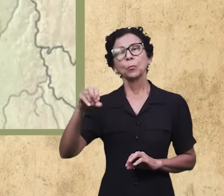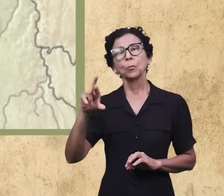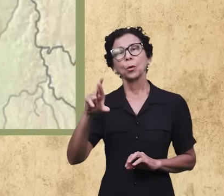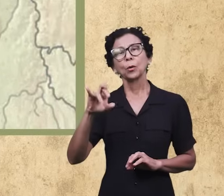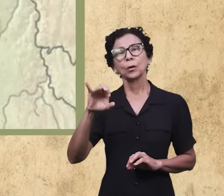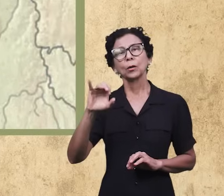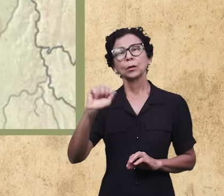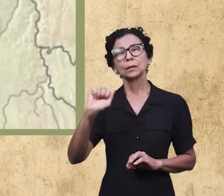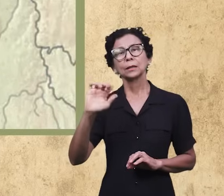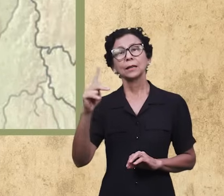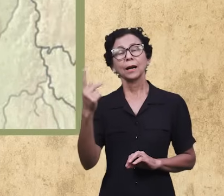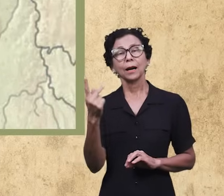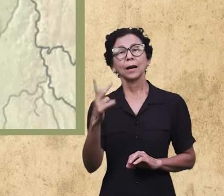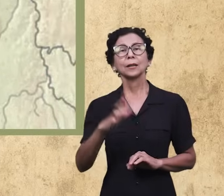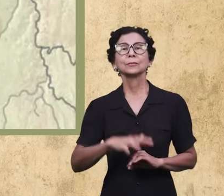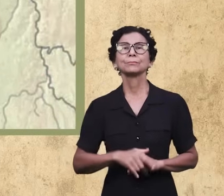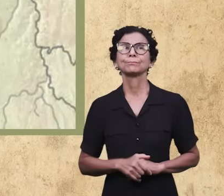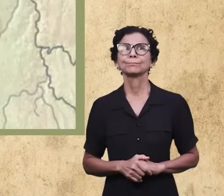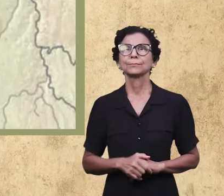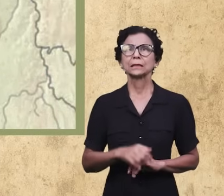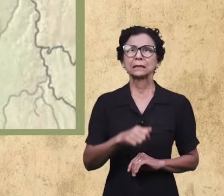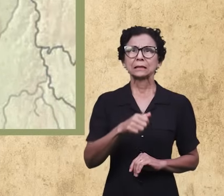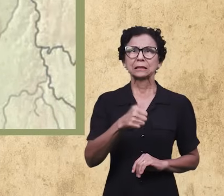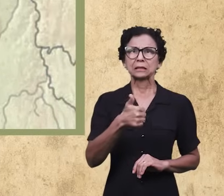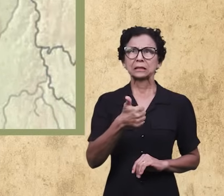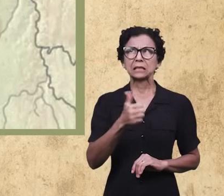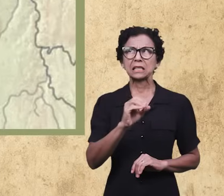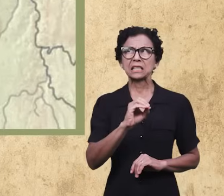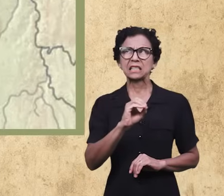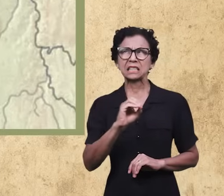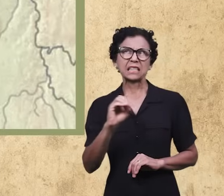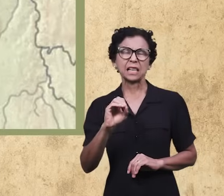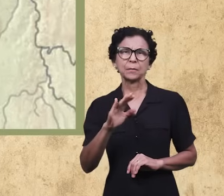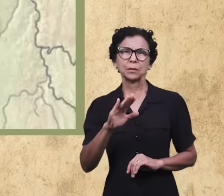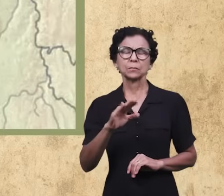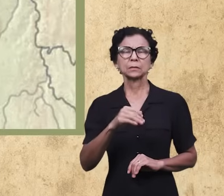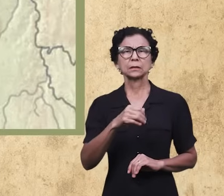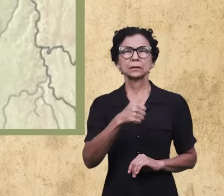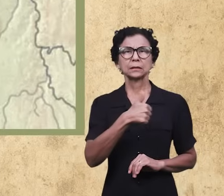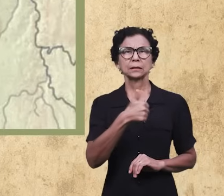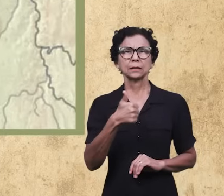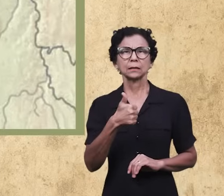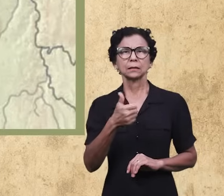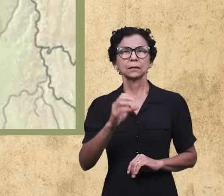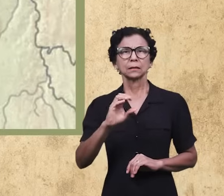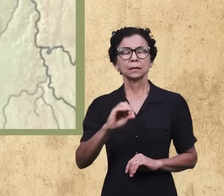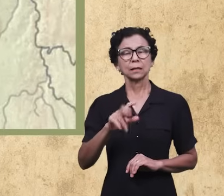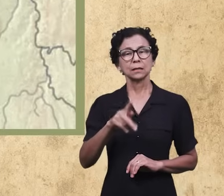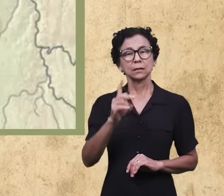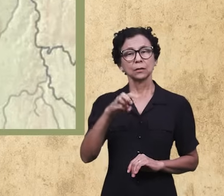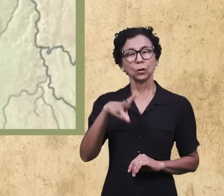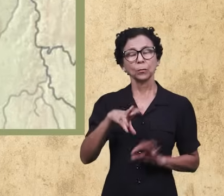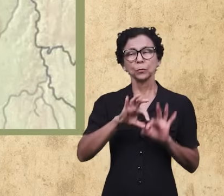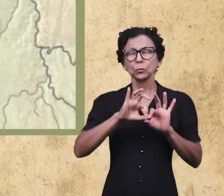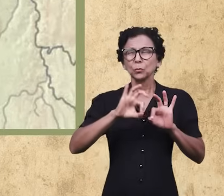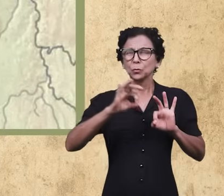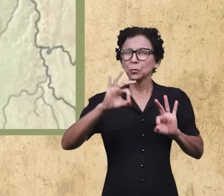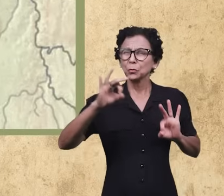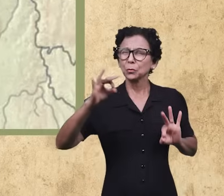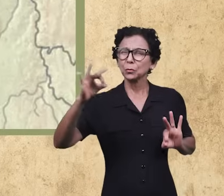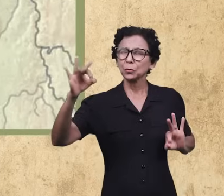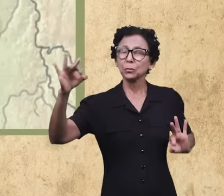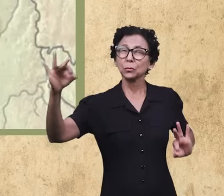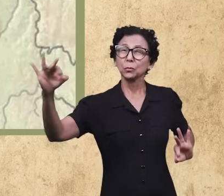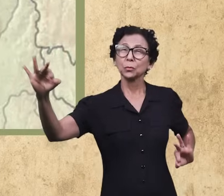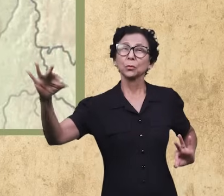em média 100 quilômetros de distância, 110 quilômetros de distância. Então isso até